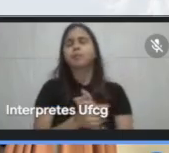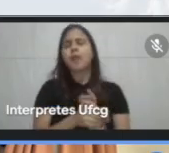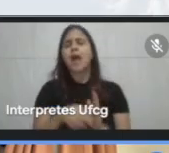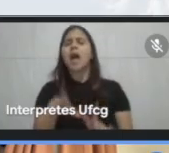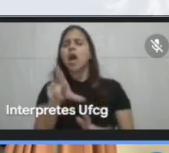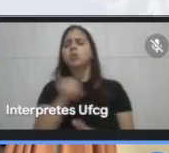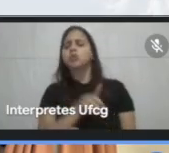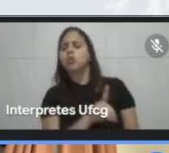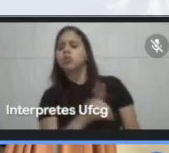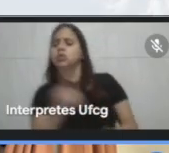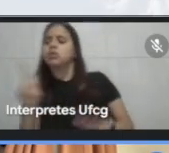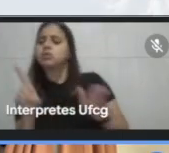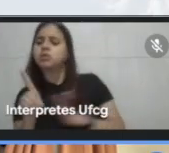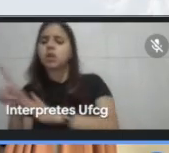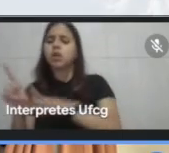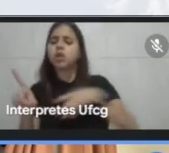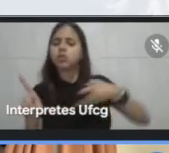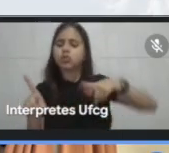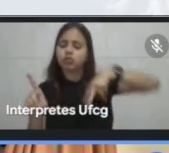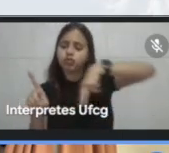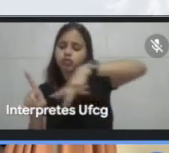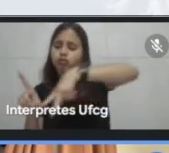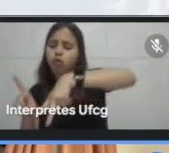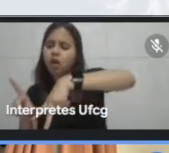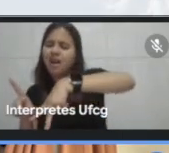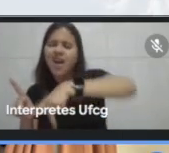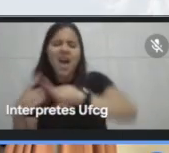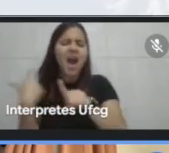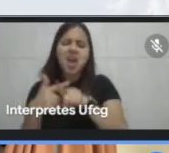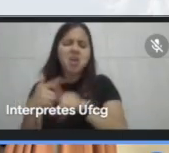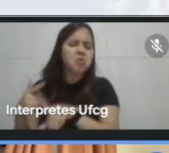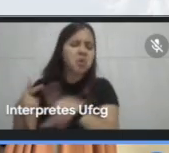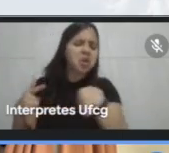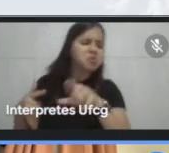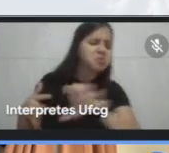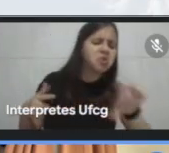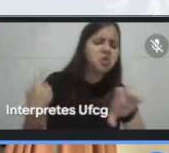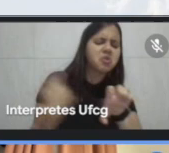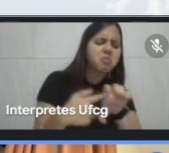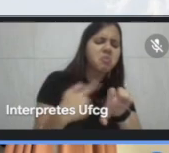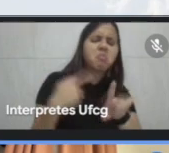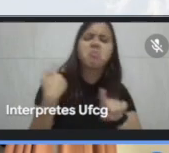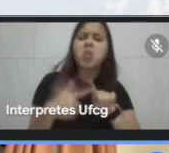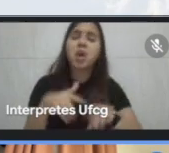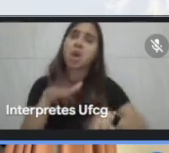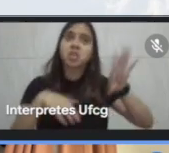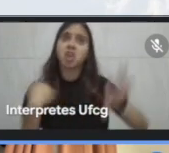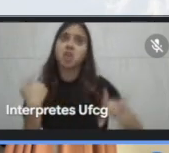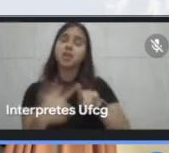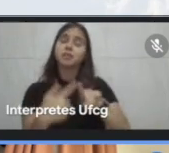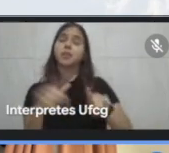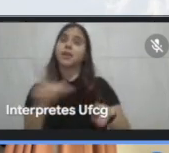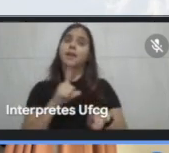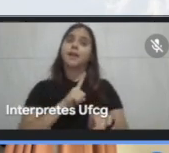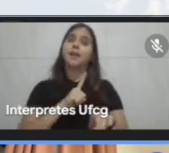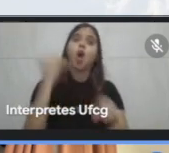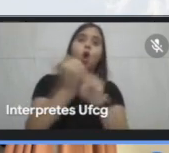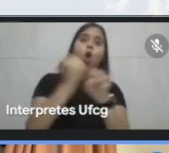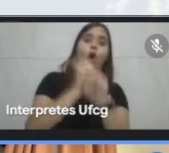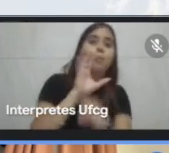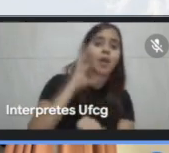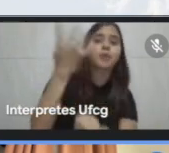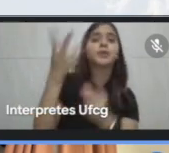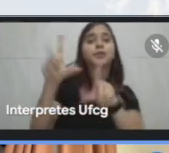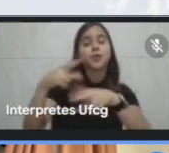uma obra acontecendo. Então, aquilo é uma variável que explica o meu caminho. Então, a gente acaba fazendo uma analogia semelhante quando a gente